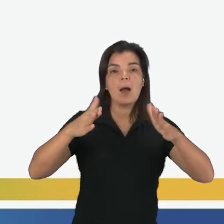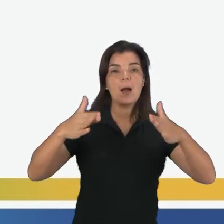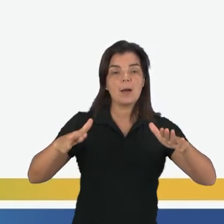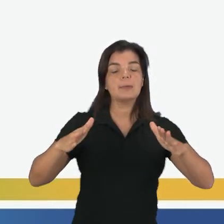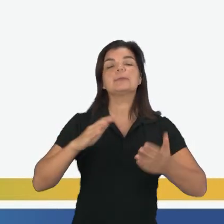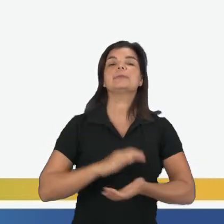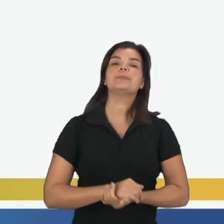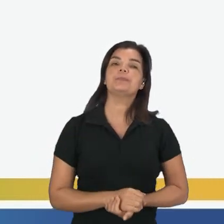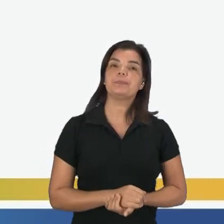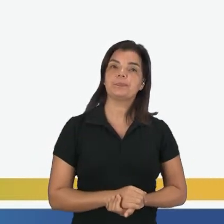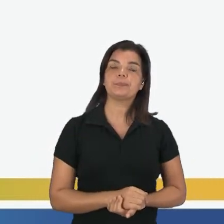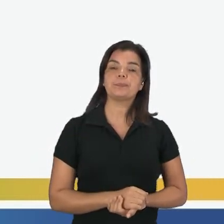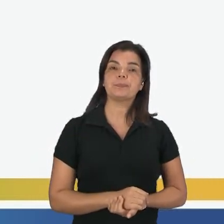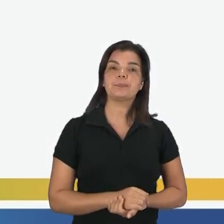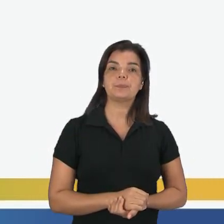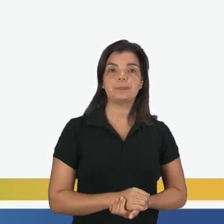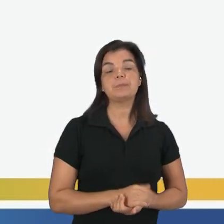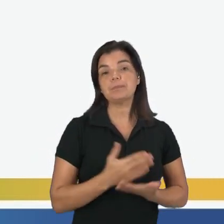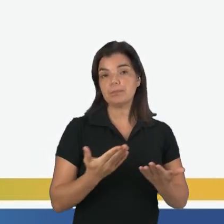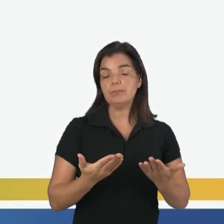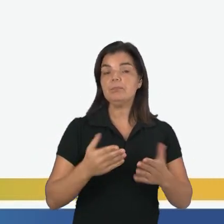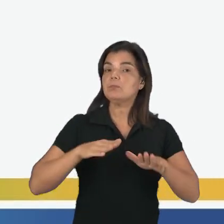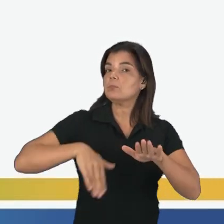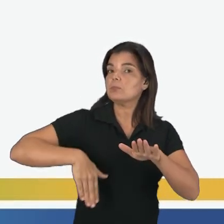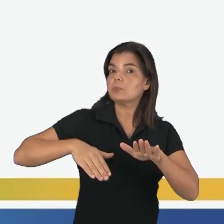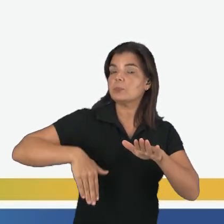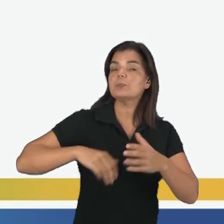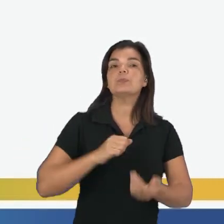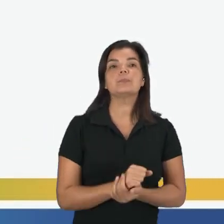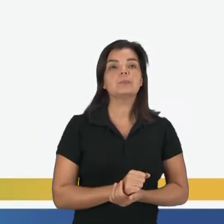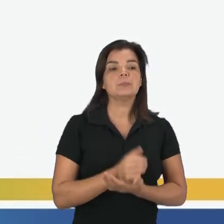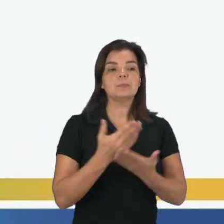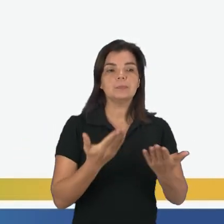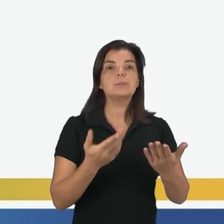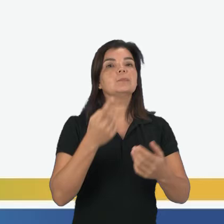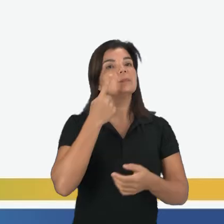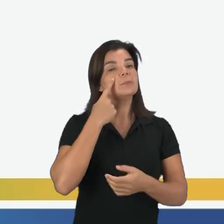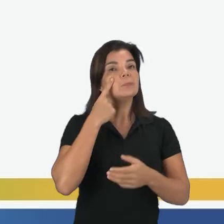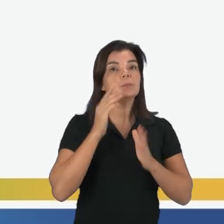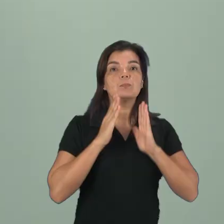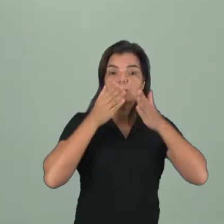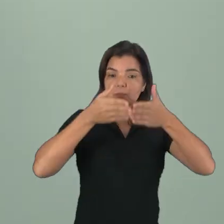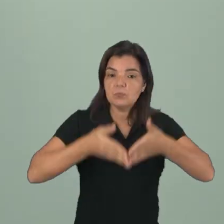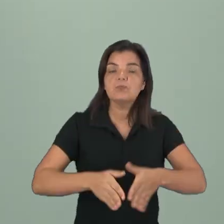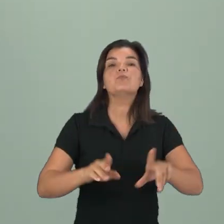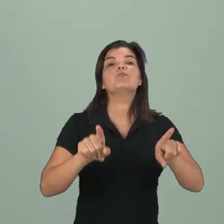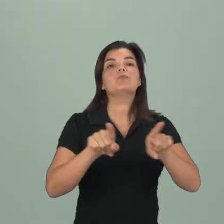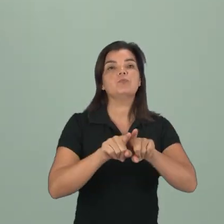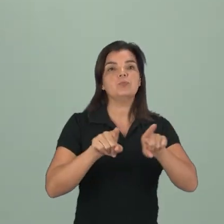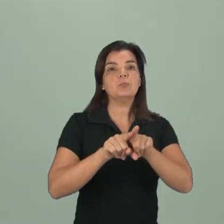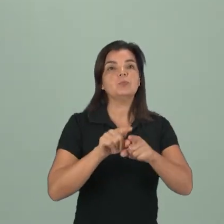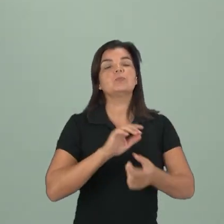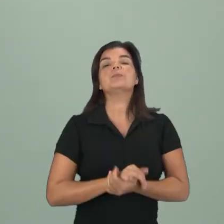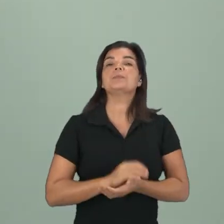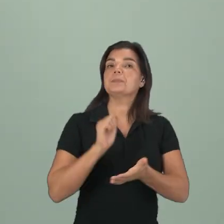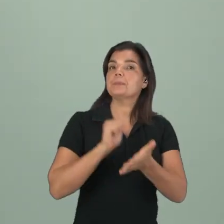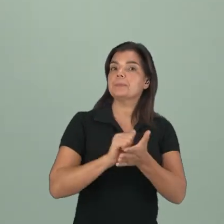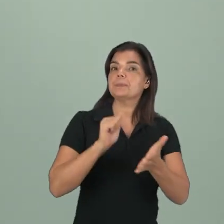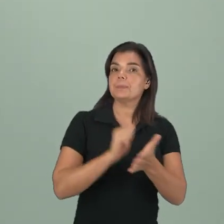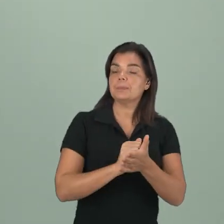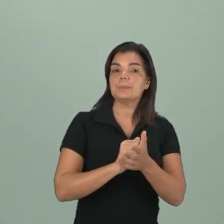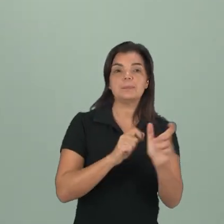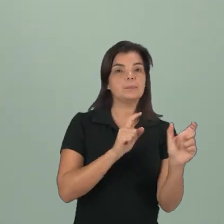pula dentro de um rio, de um açude, né? De uma piscina. Então, vejam que tibum está